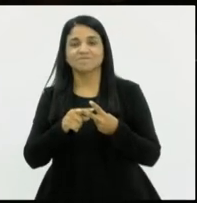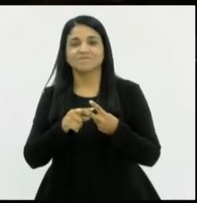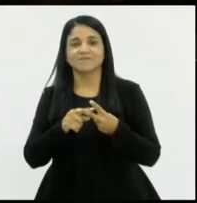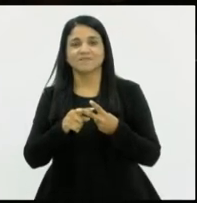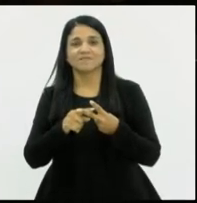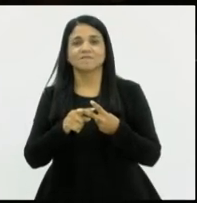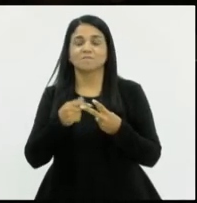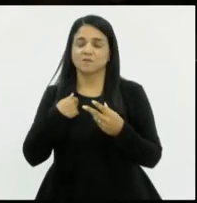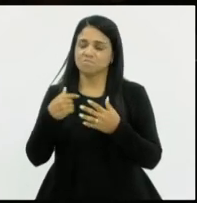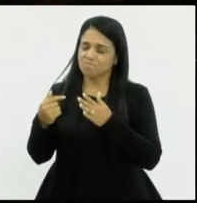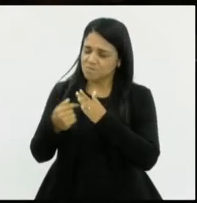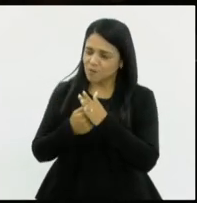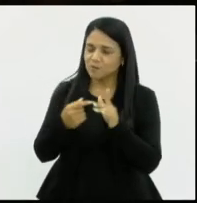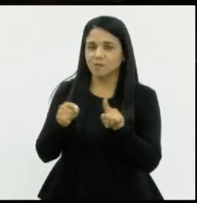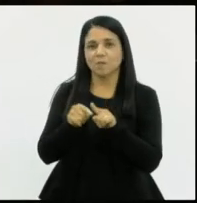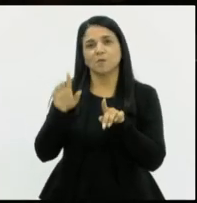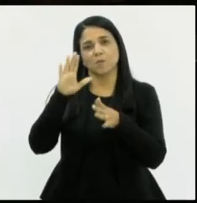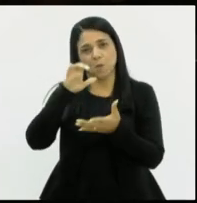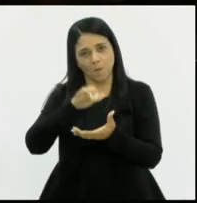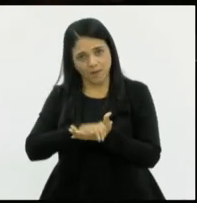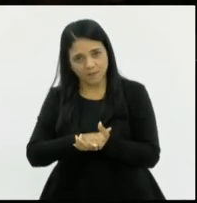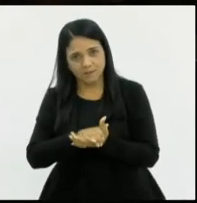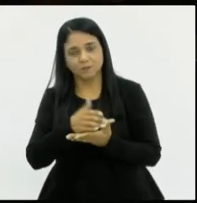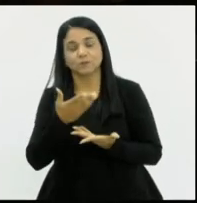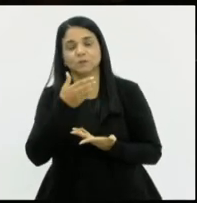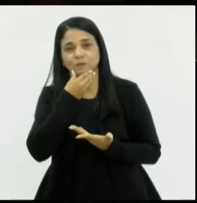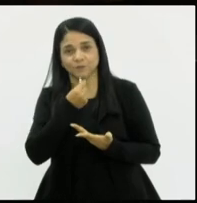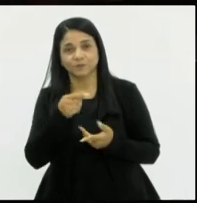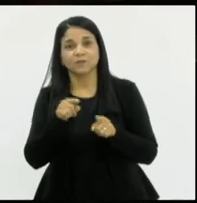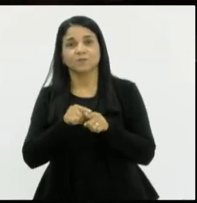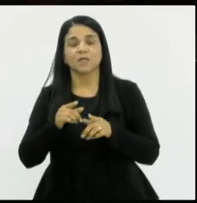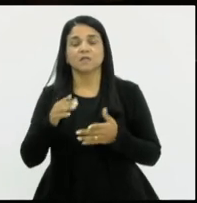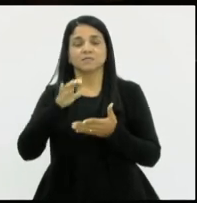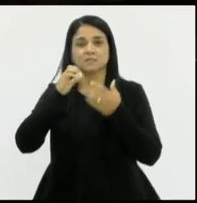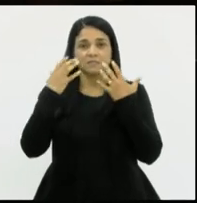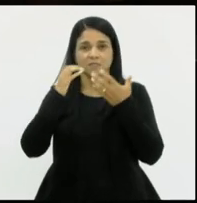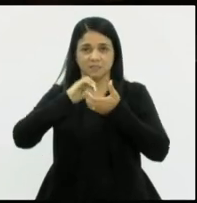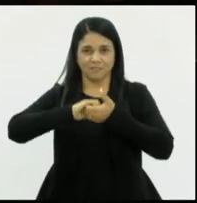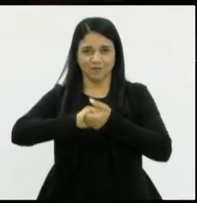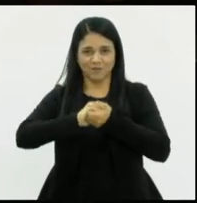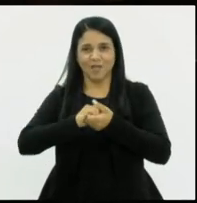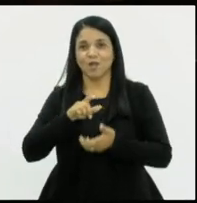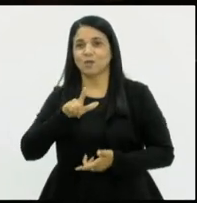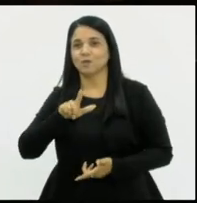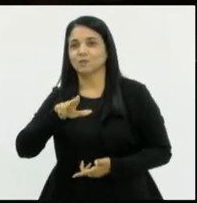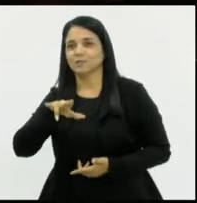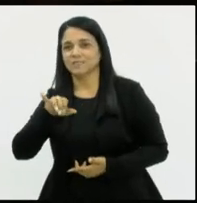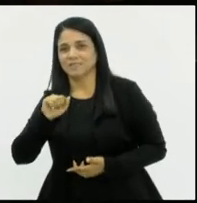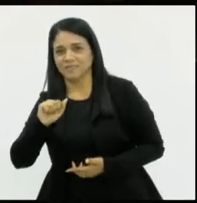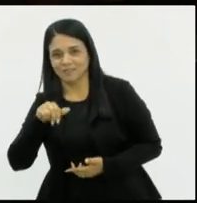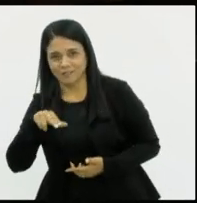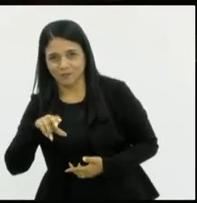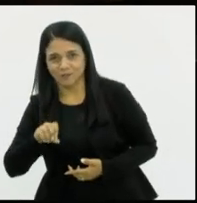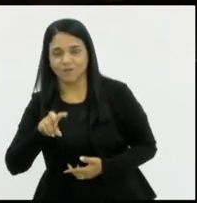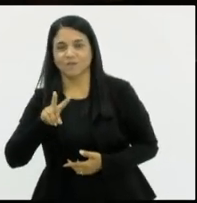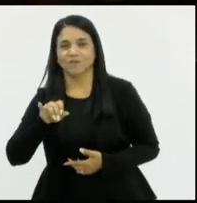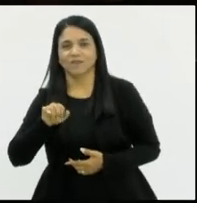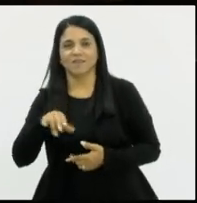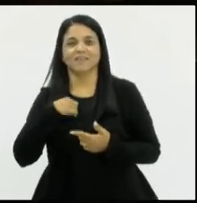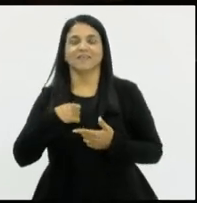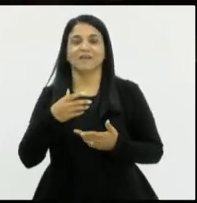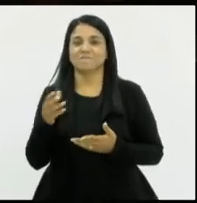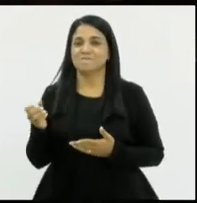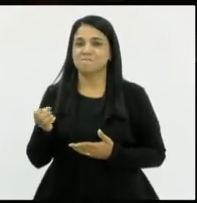pelo meu esposo, enfim. Quero saudar também Luciano Vieira, que é o mais novo papai. Parabenizar também por todo